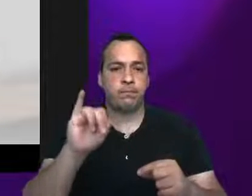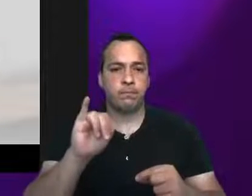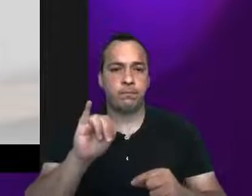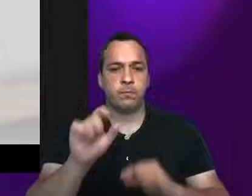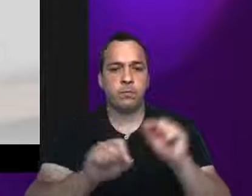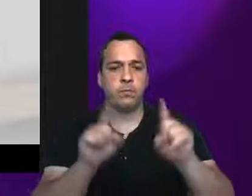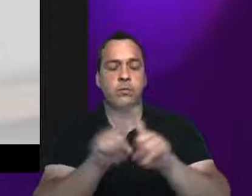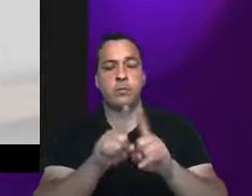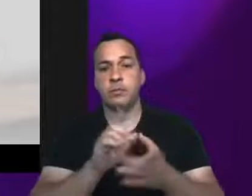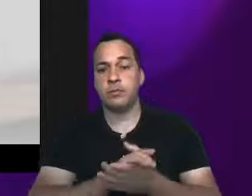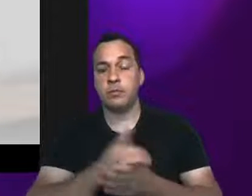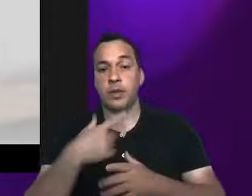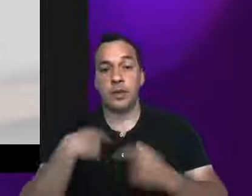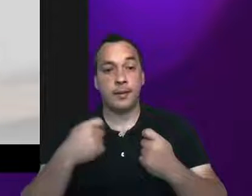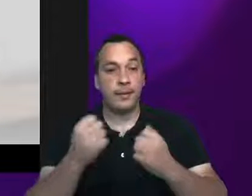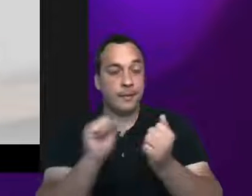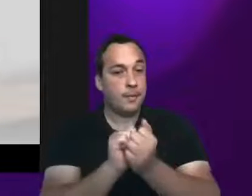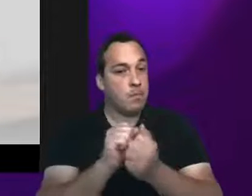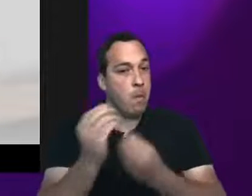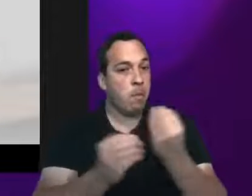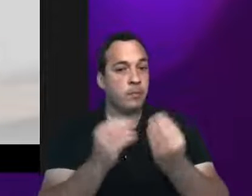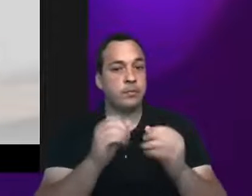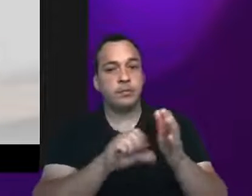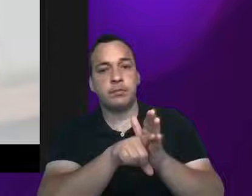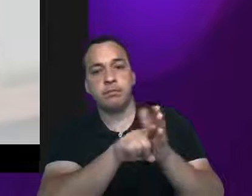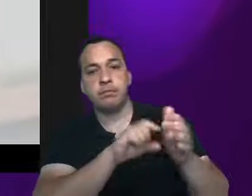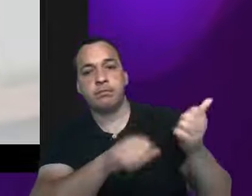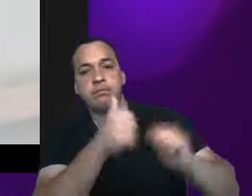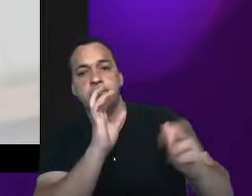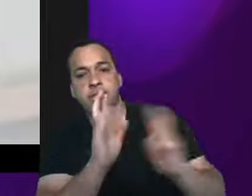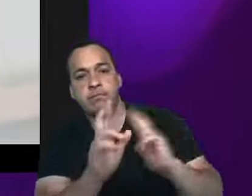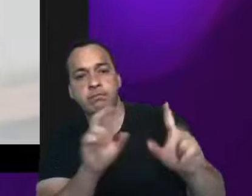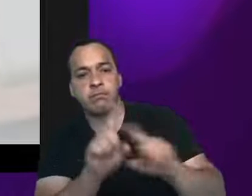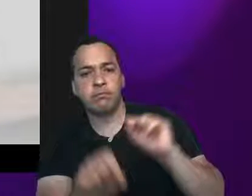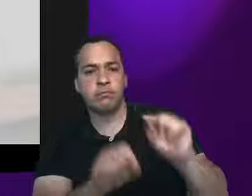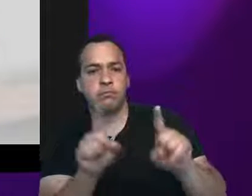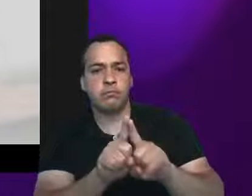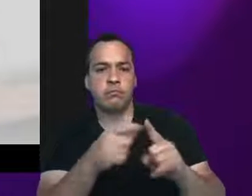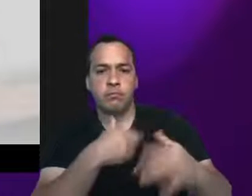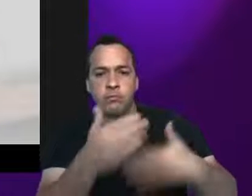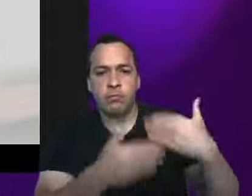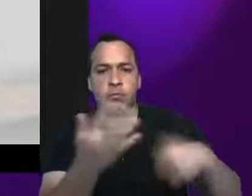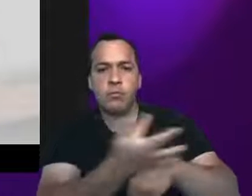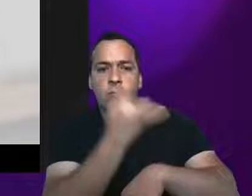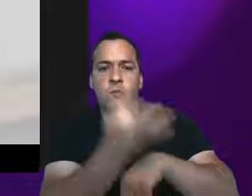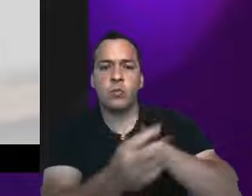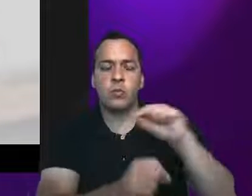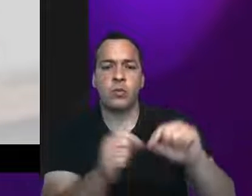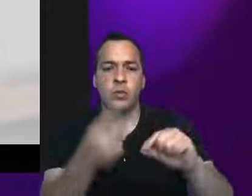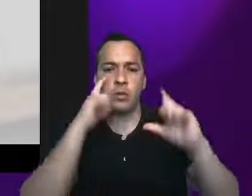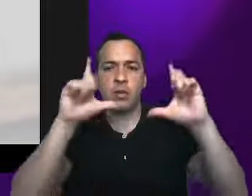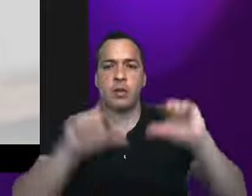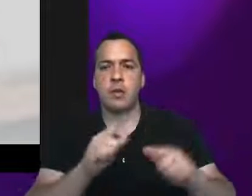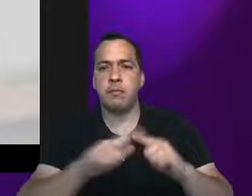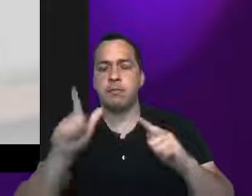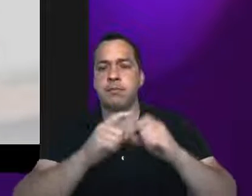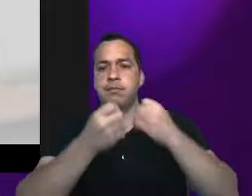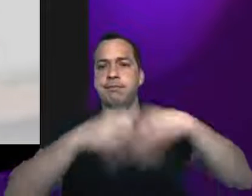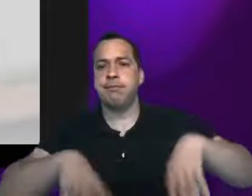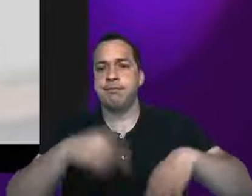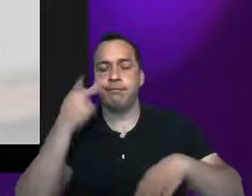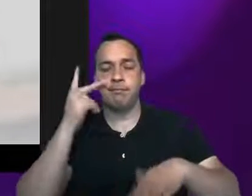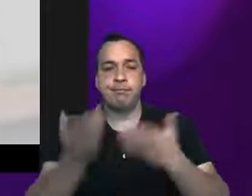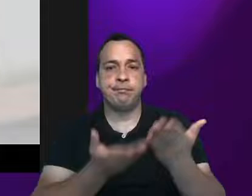nós juntarmos tanto a análise de fluido responsividade como de fluido tolerância para minimizar os danos da terapia hídrica.